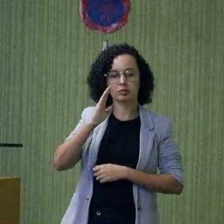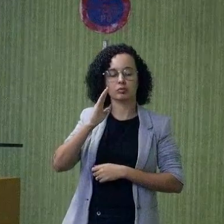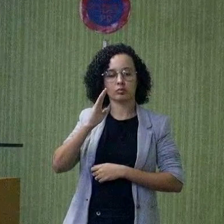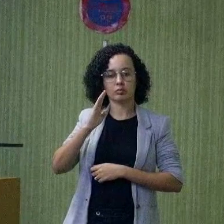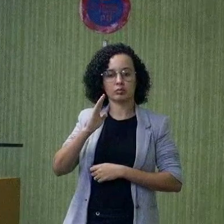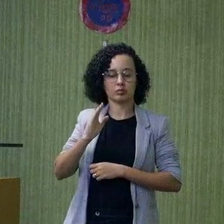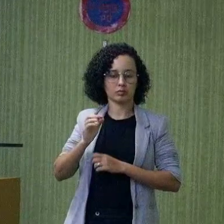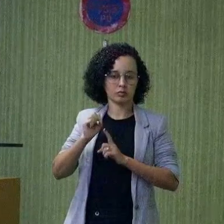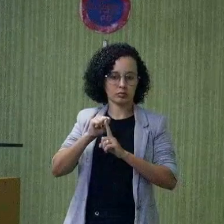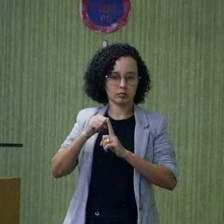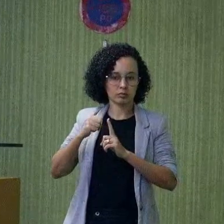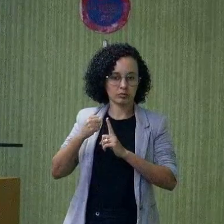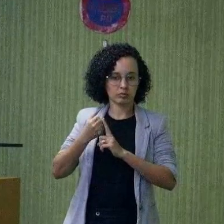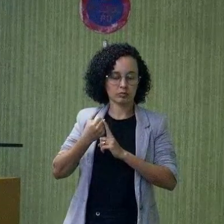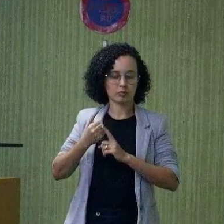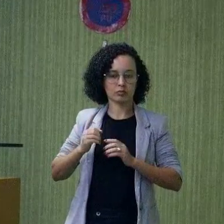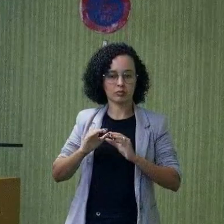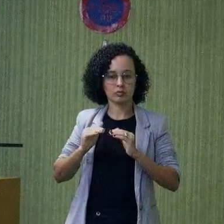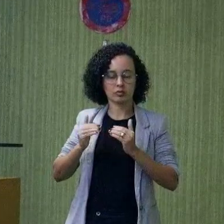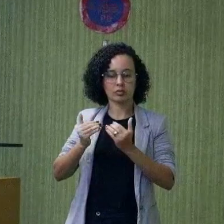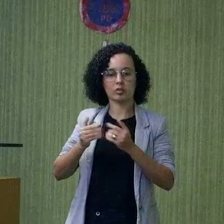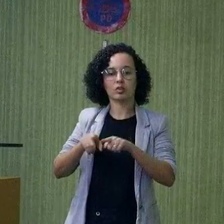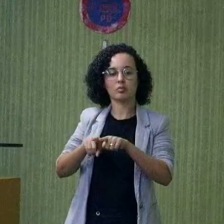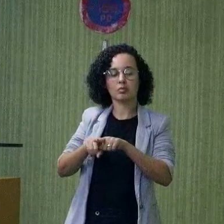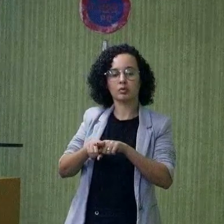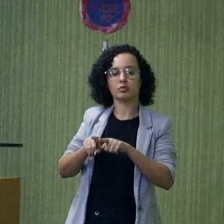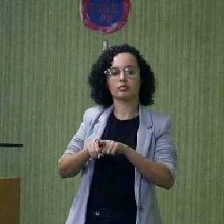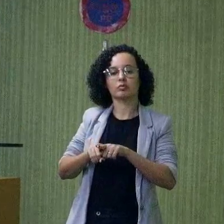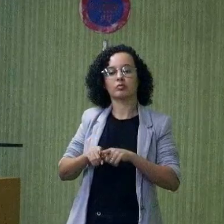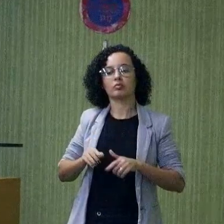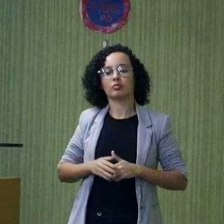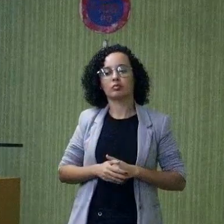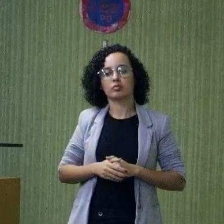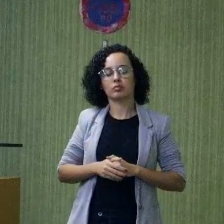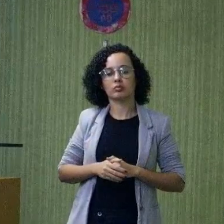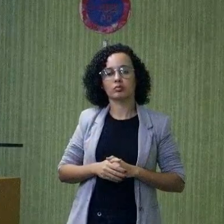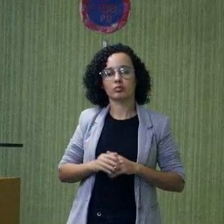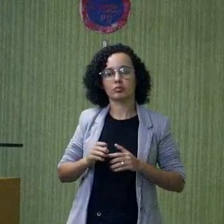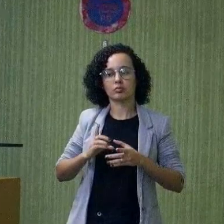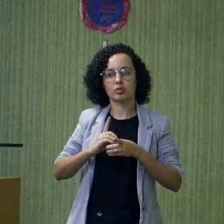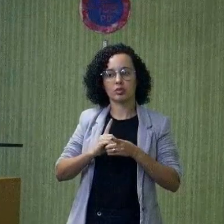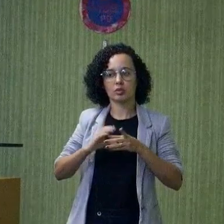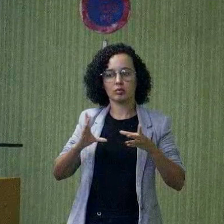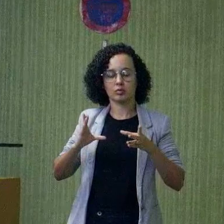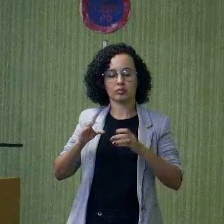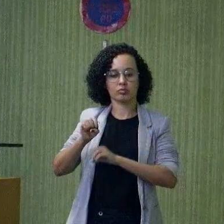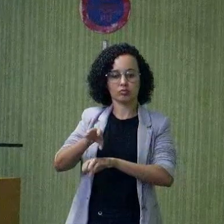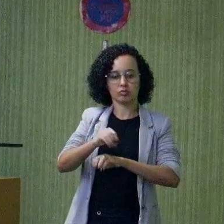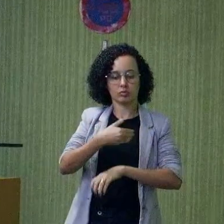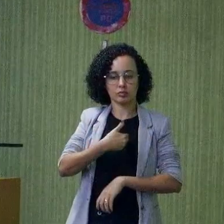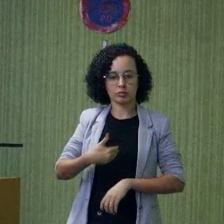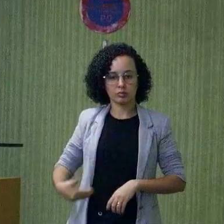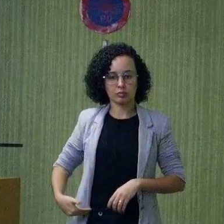Cidadania eh a consolidação da gestão democrática do ensino público a proteção e o desenvolvimento da primeira